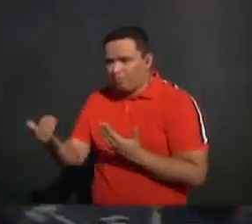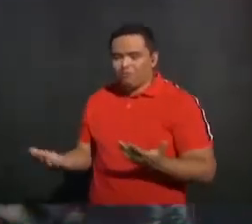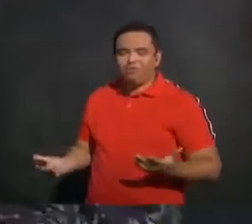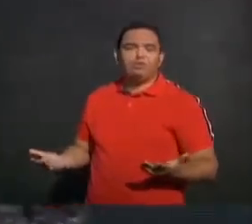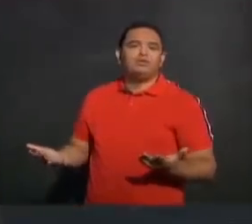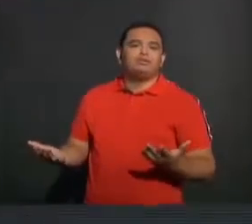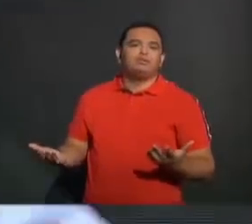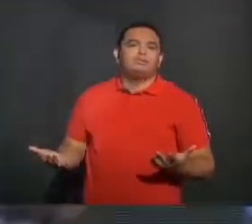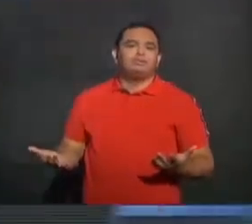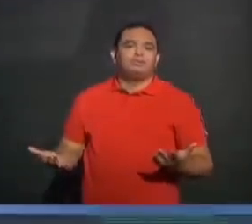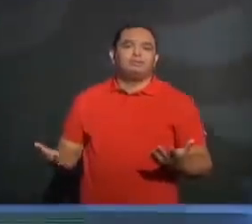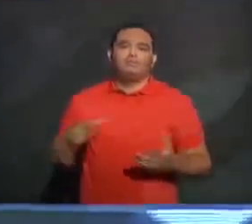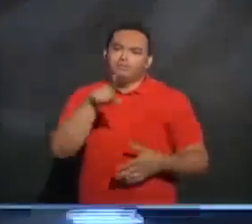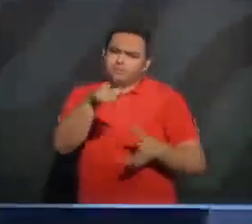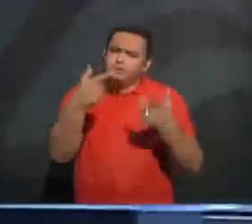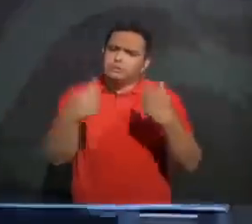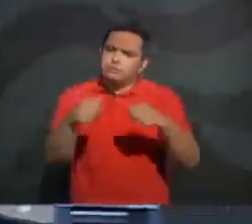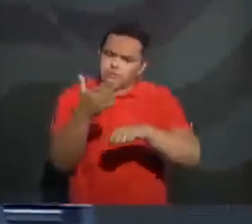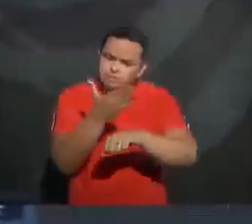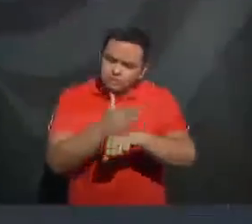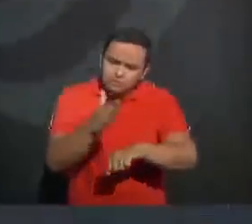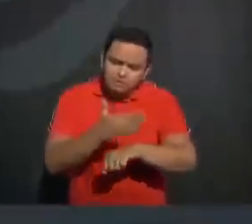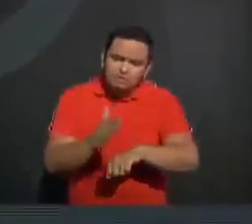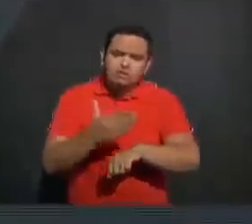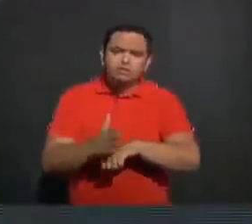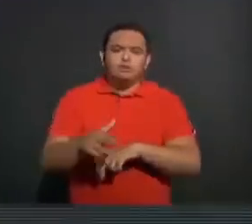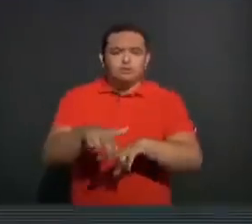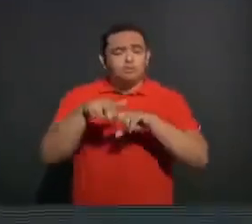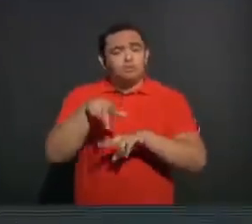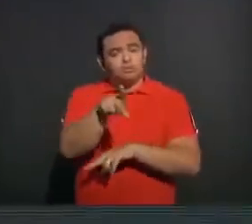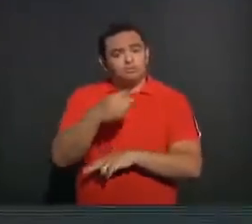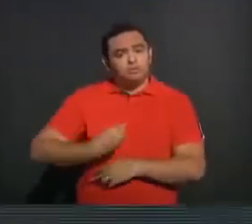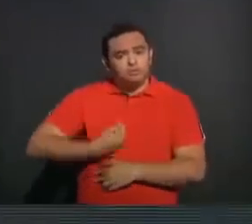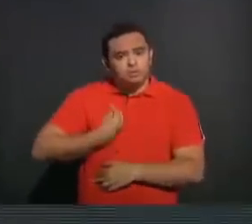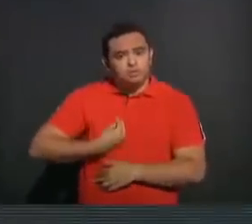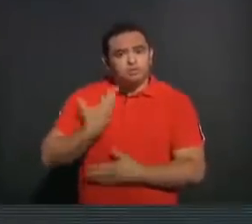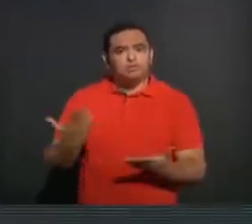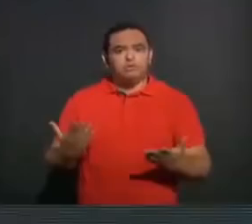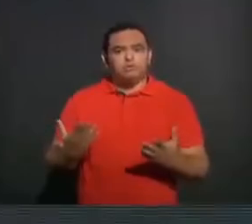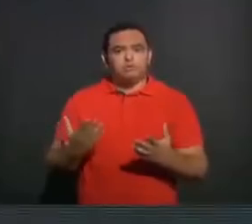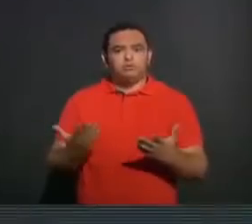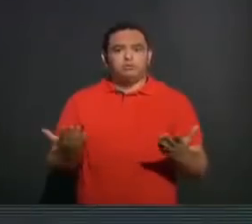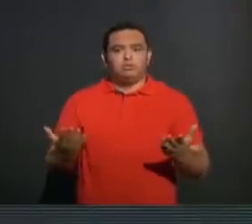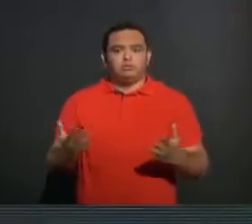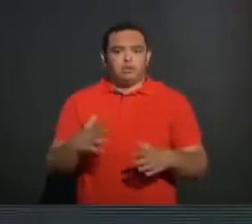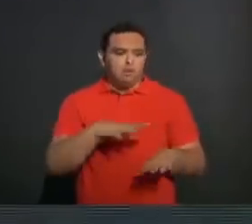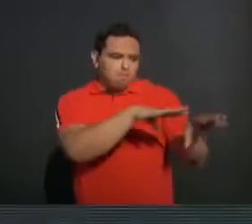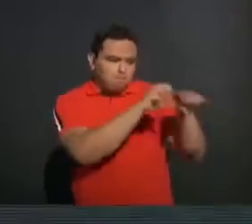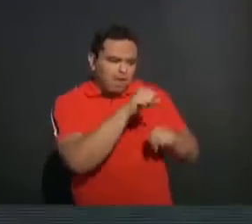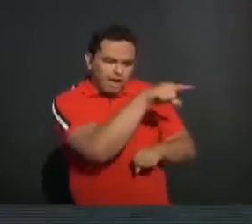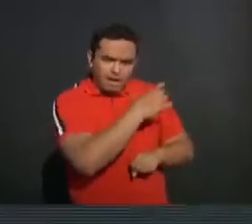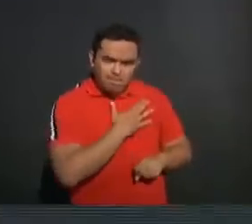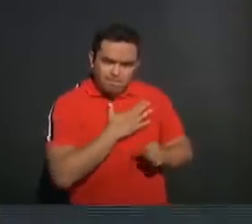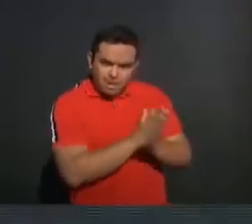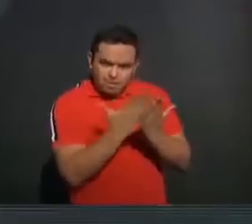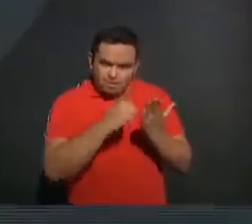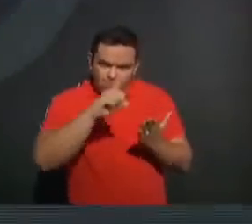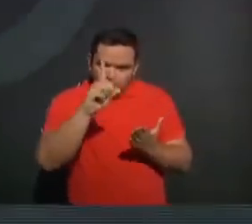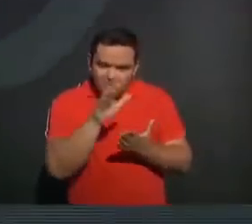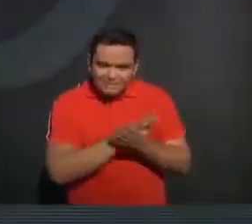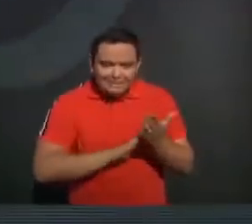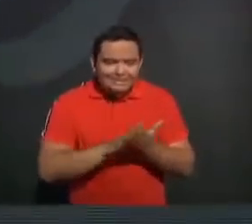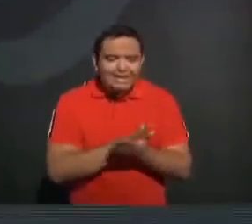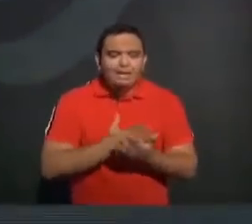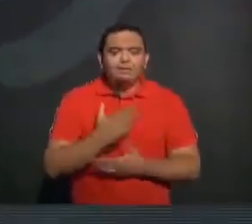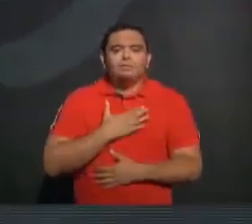Você tem que conhecer suas armas. É para isso que você está aqui. No final do culto ninguém vai encostar a mão nessa Bíblia. Está com as anotações do